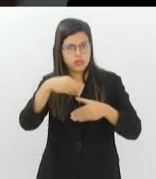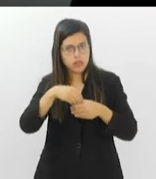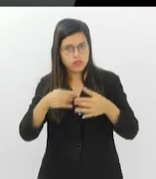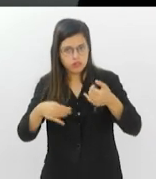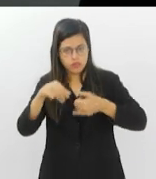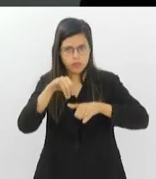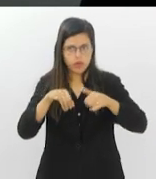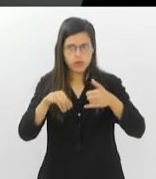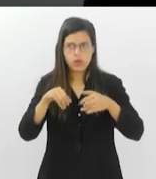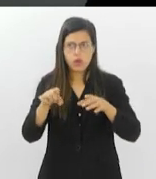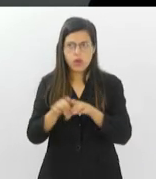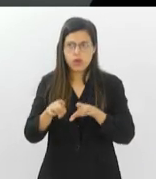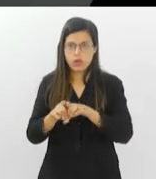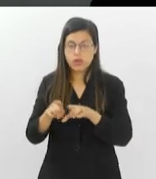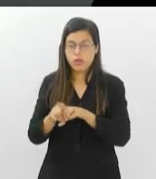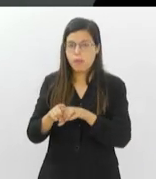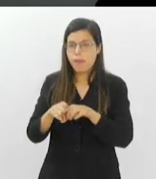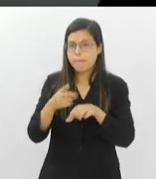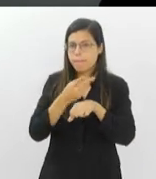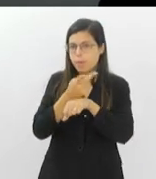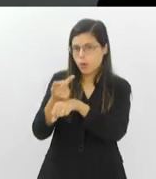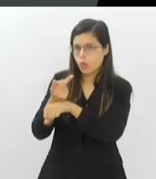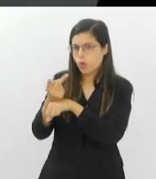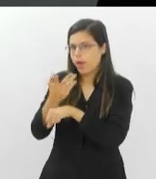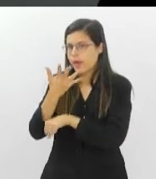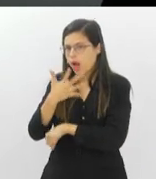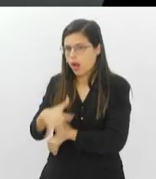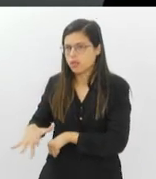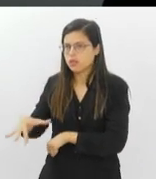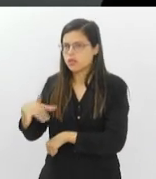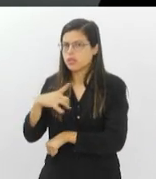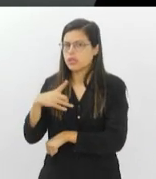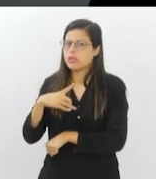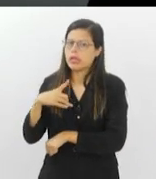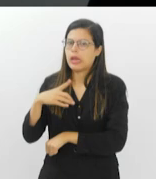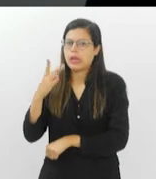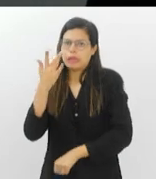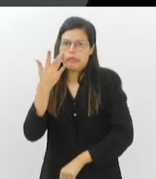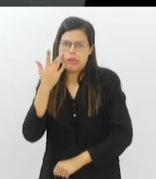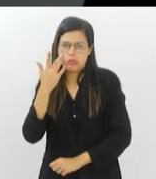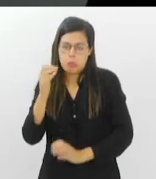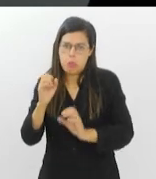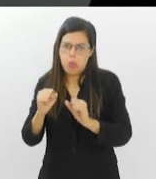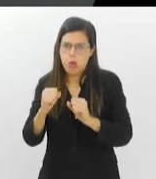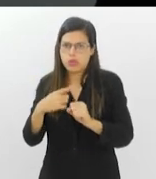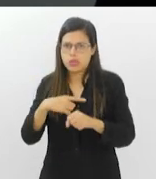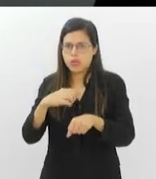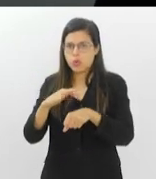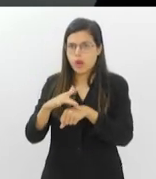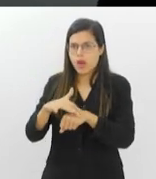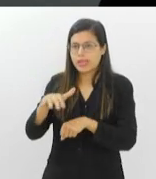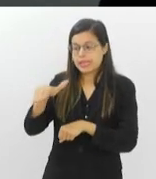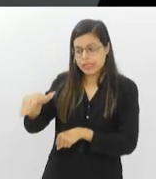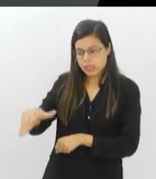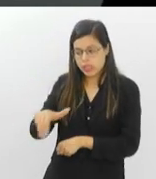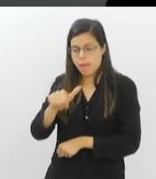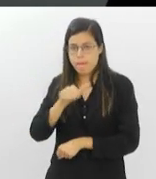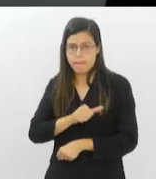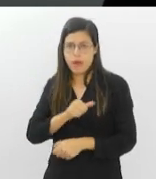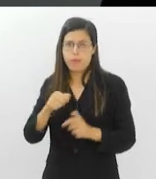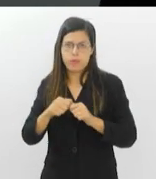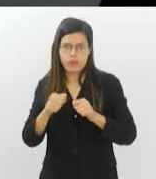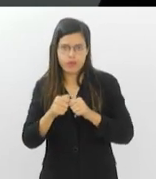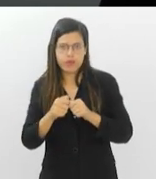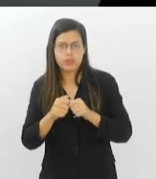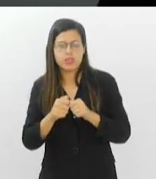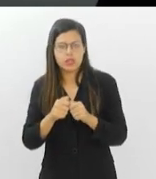a busca ativa. Todas as crianças que têm algum tipo de, primeiro, a suspeita, ele é reconvocado para poder ou fazer uma nova